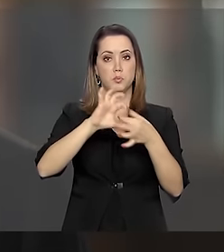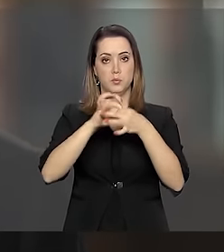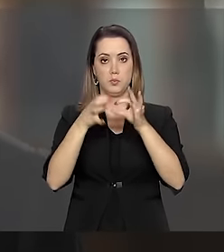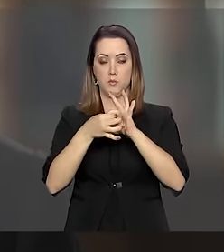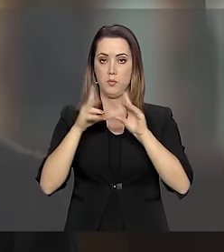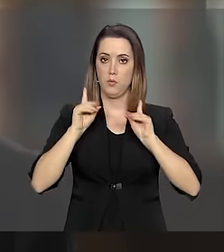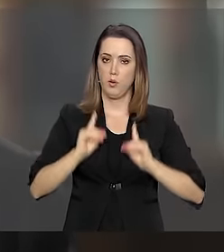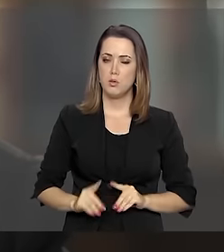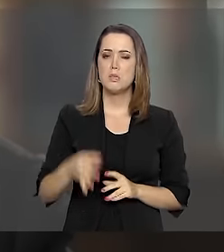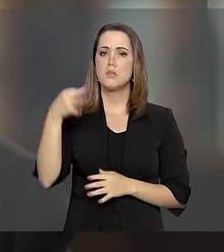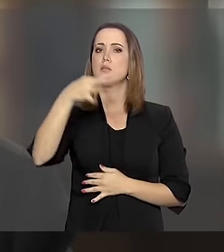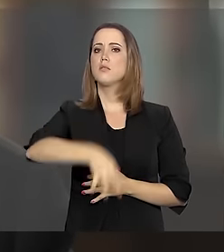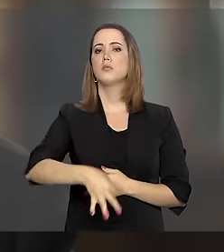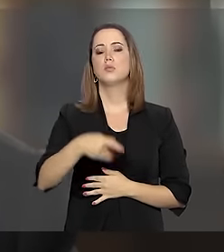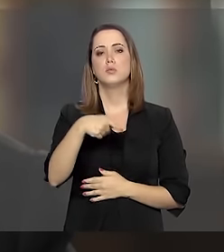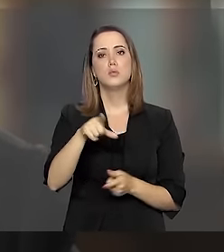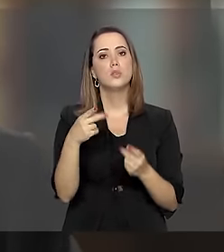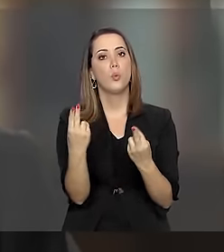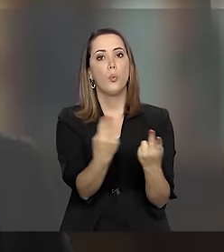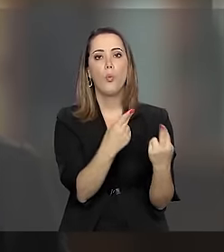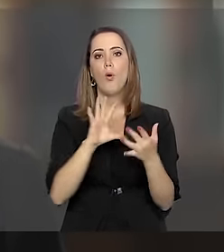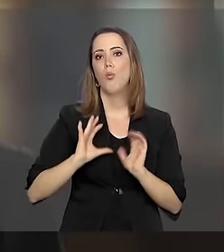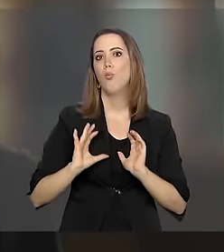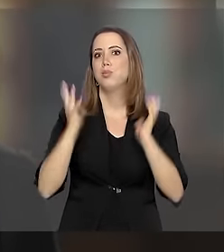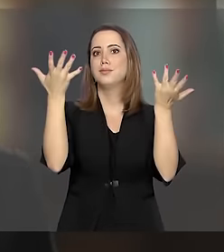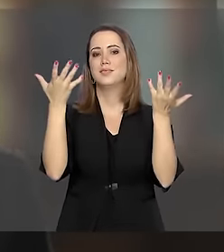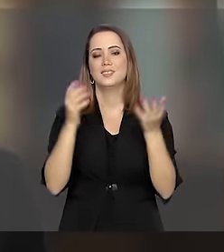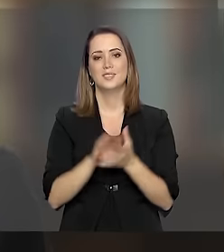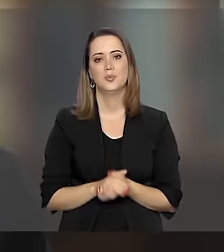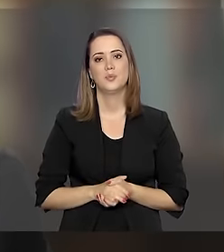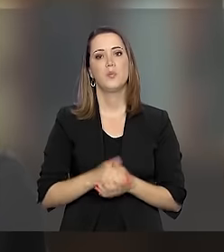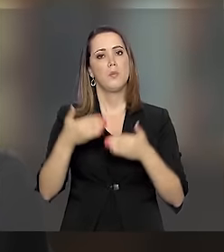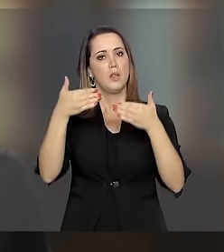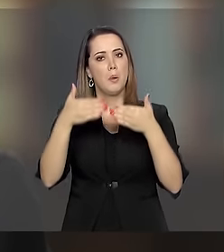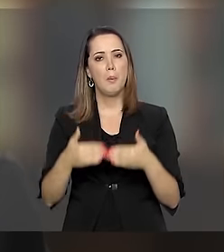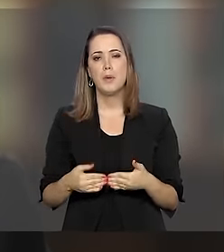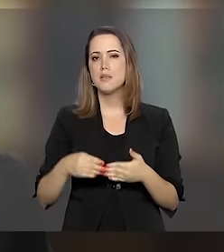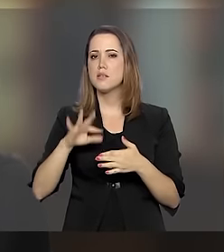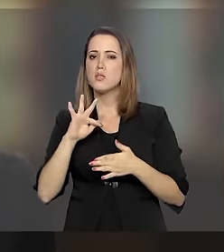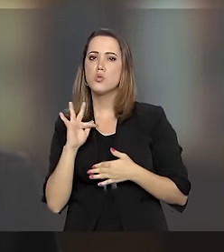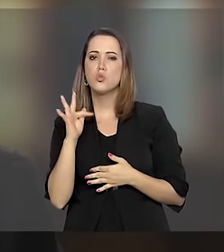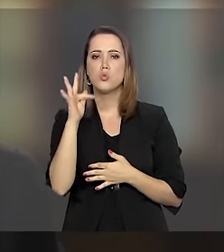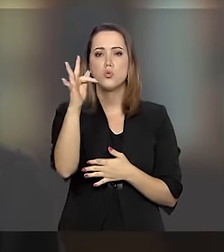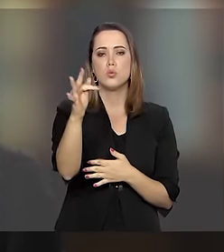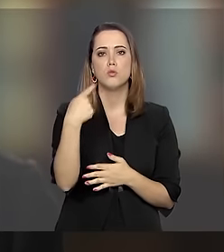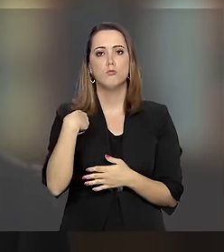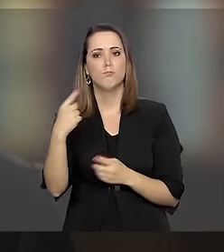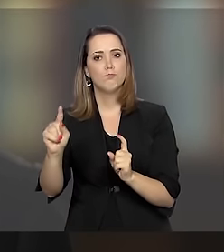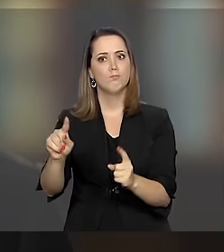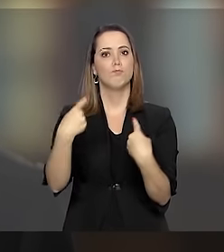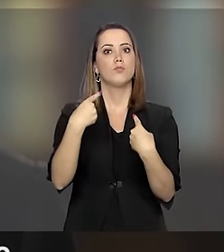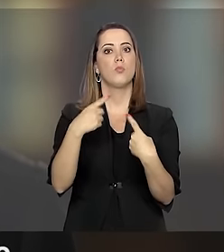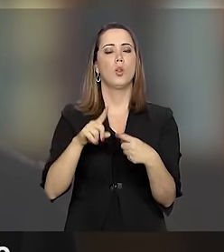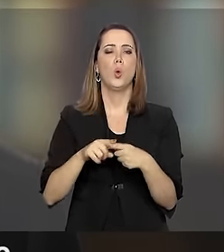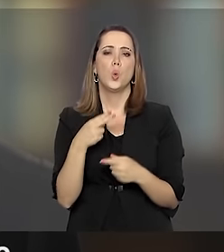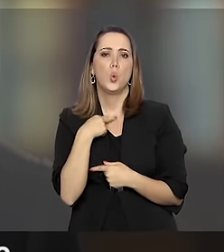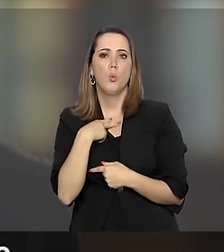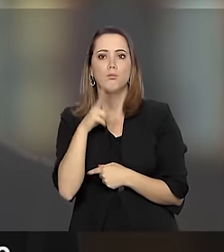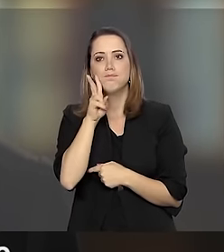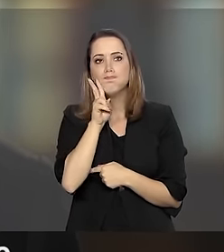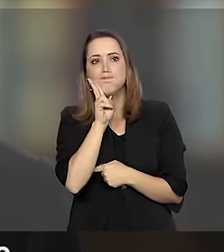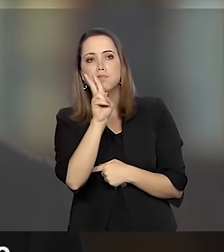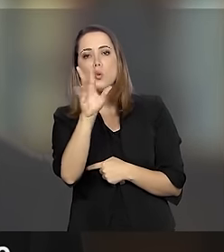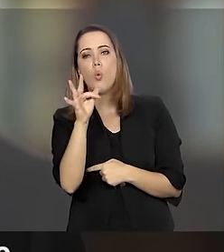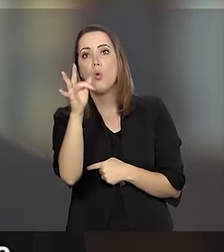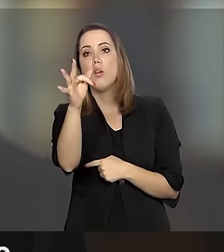paralimpíadas que certamente terão o mesmo sucesso presente e futuro nos desafiam não podemos